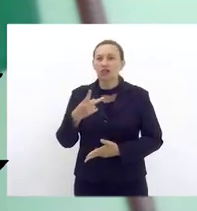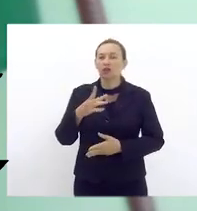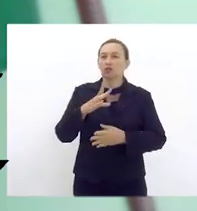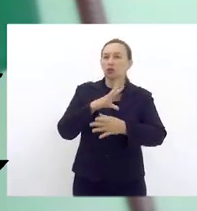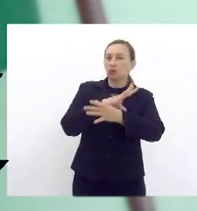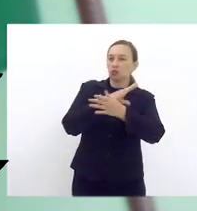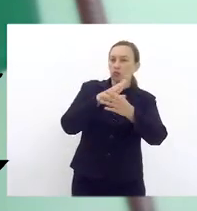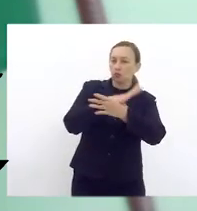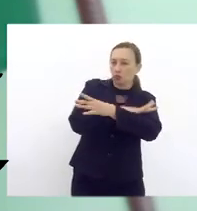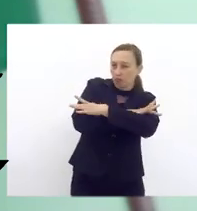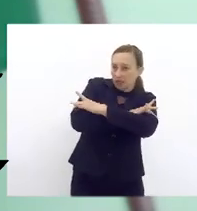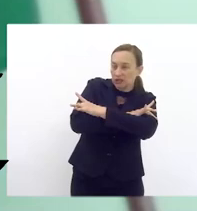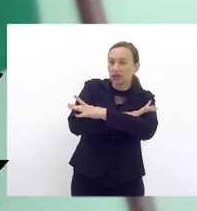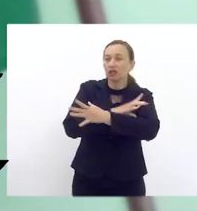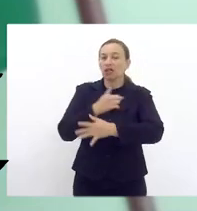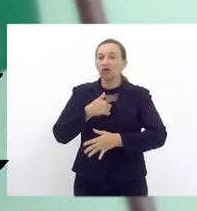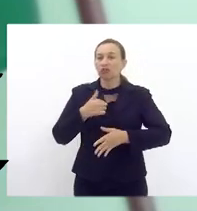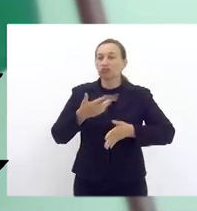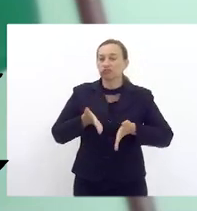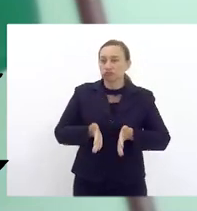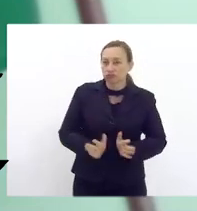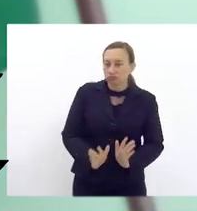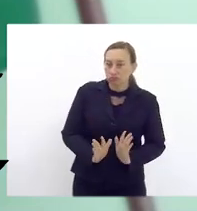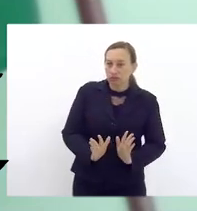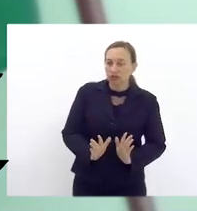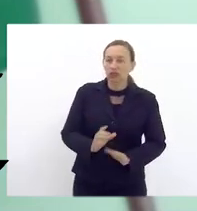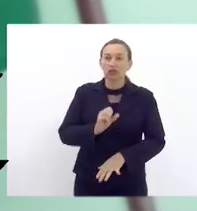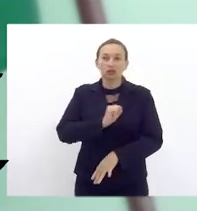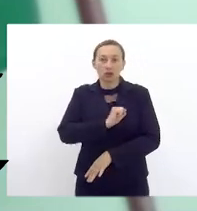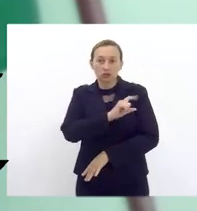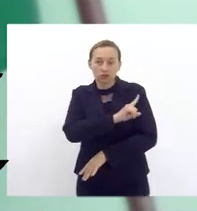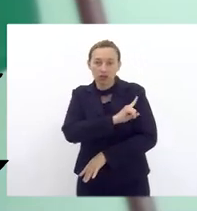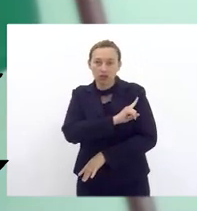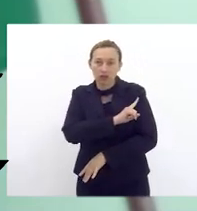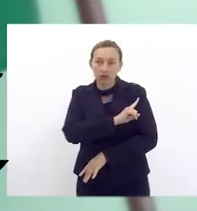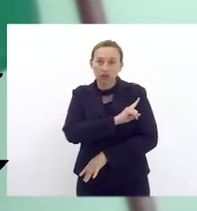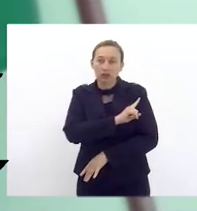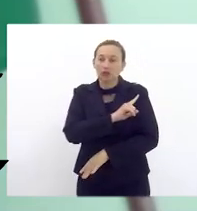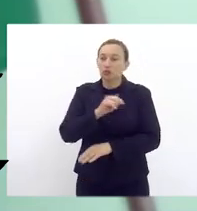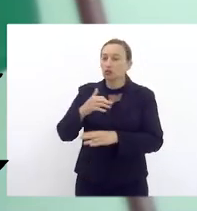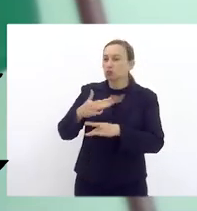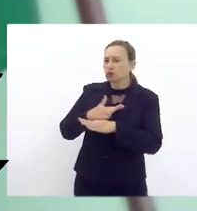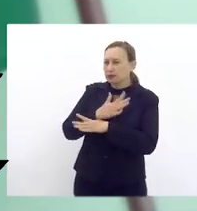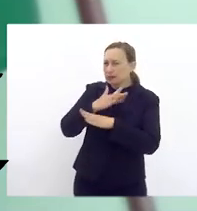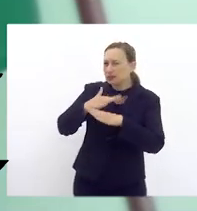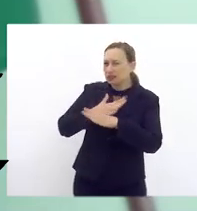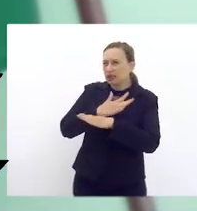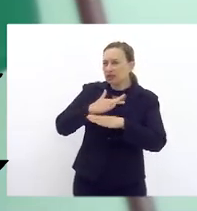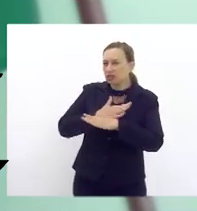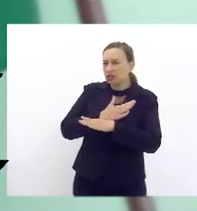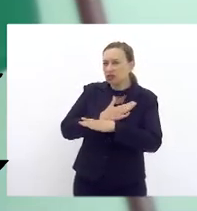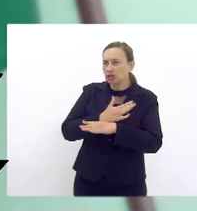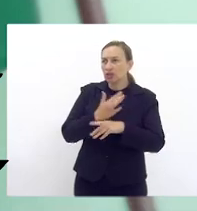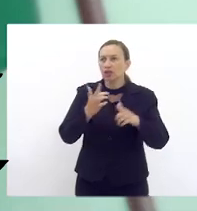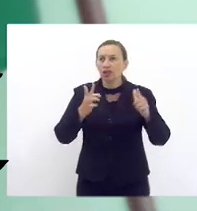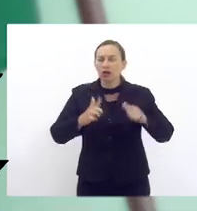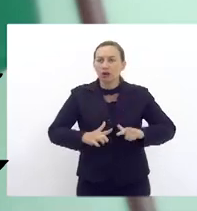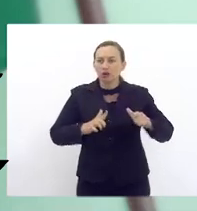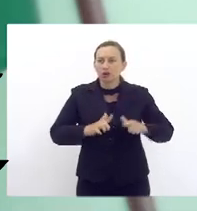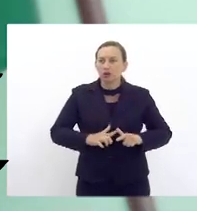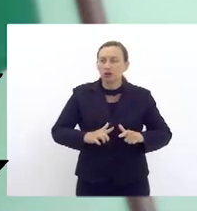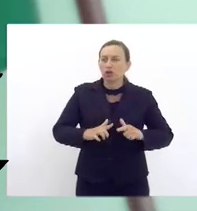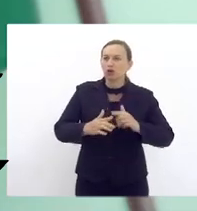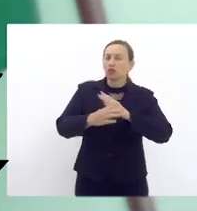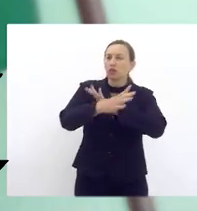eu nasci né em São Gonçalo numa cidade aonde a umbanda